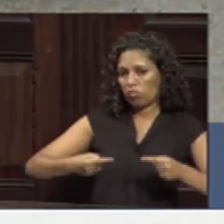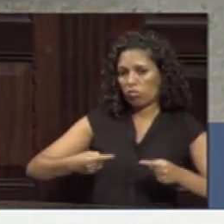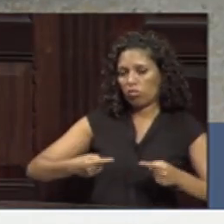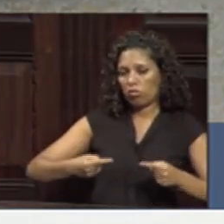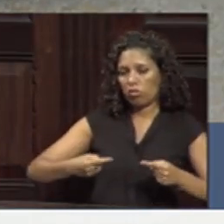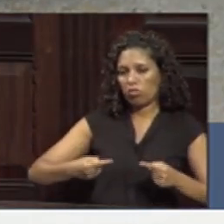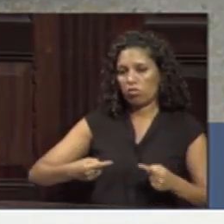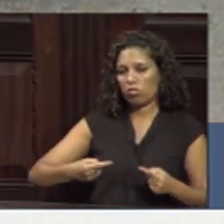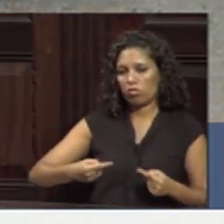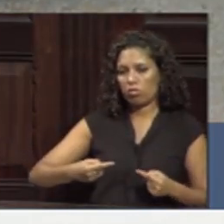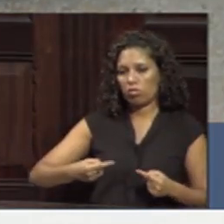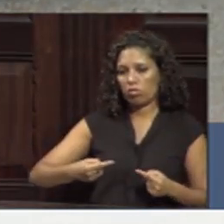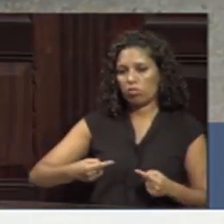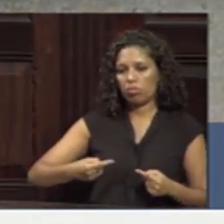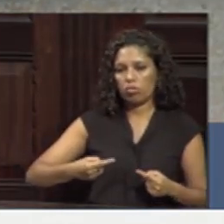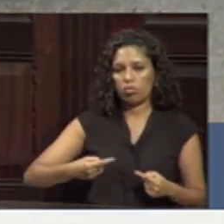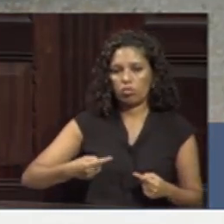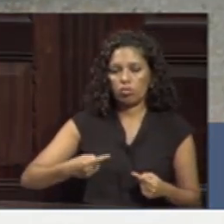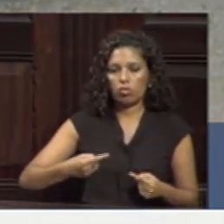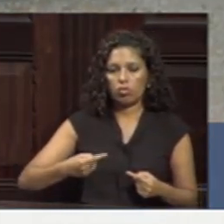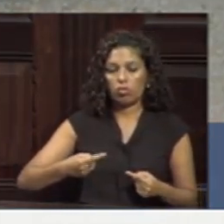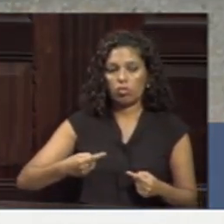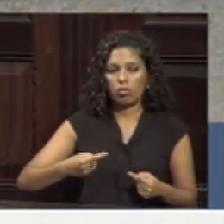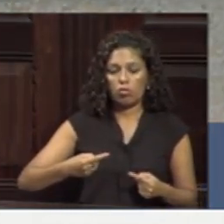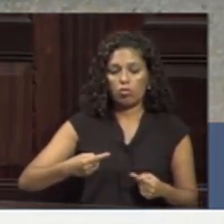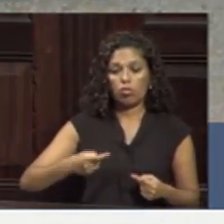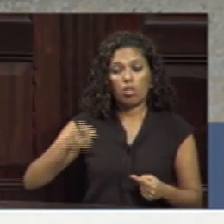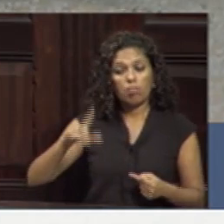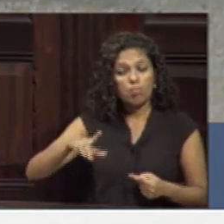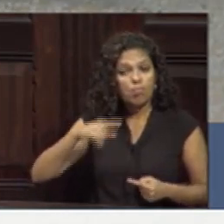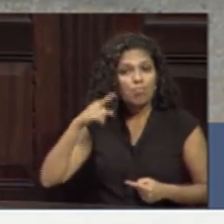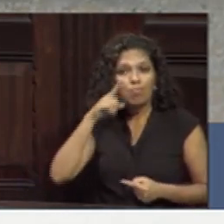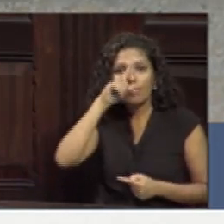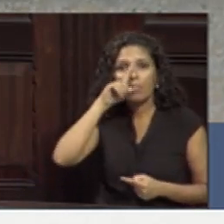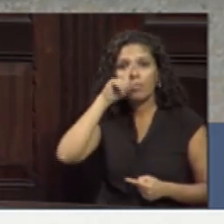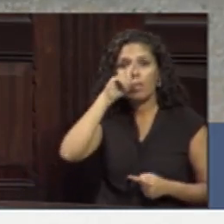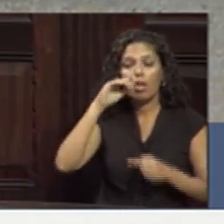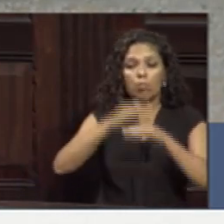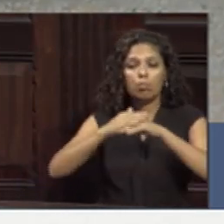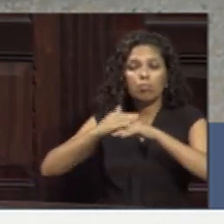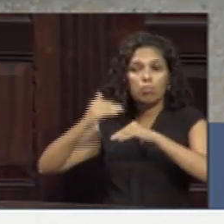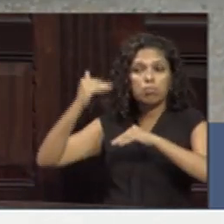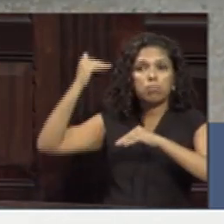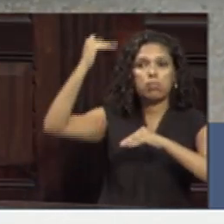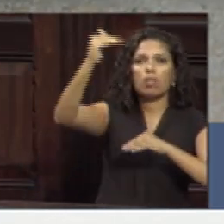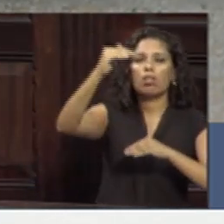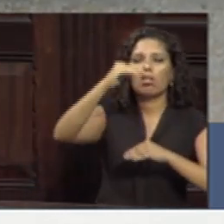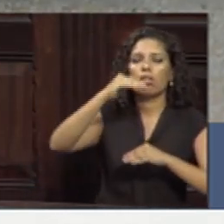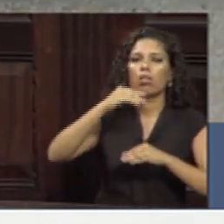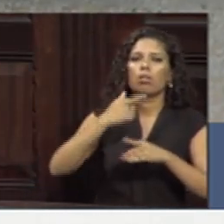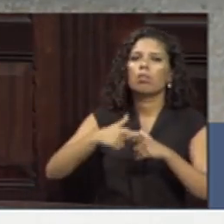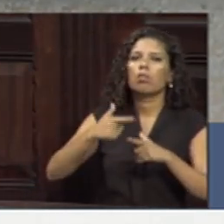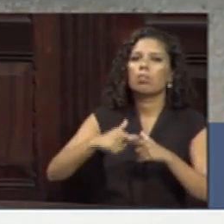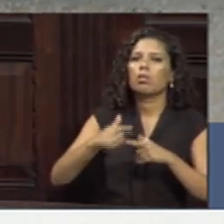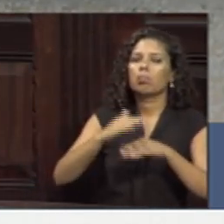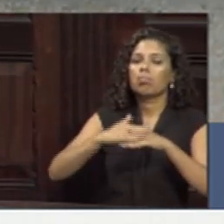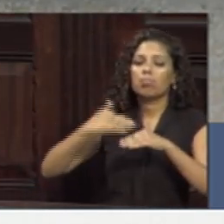gravidade, porque leva a violência para um outro patamar até então desconhecido. Isso nada tem a ver, deputado Gilberto Palmares,